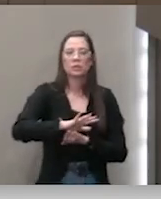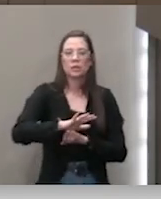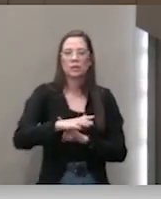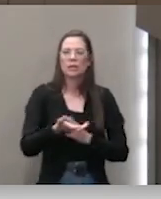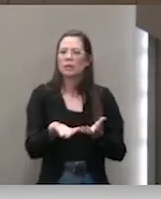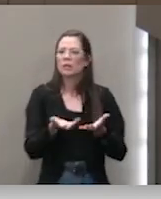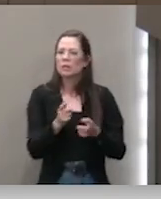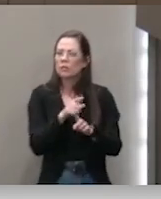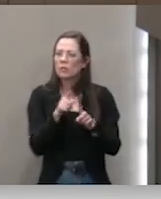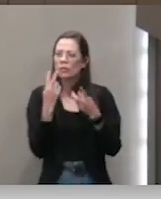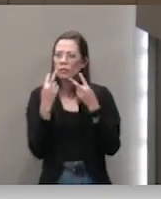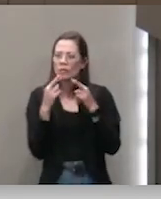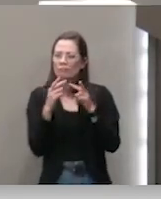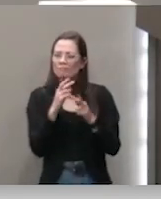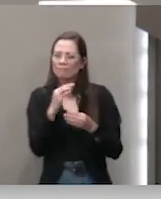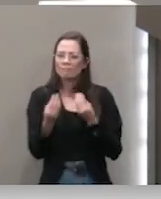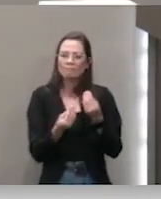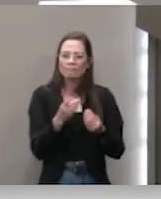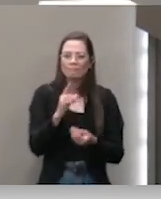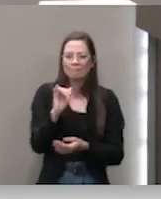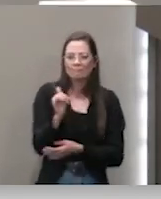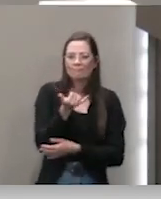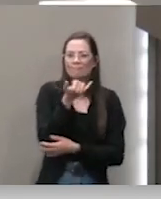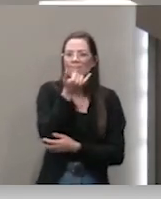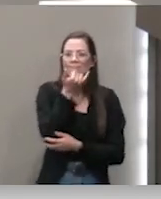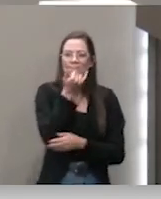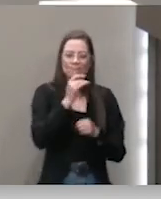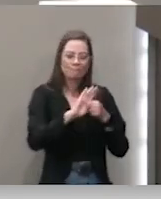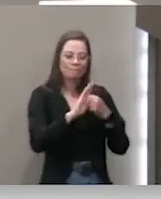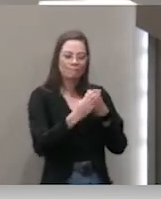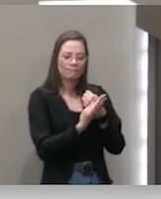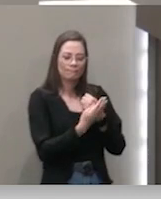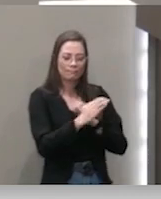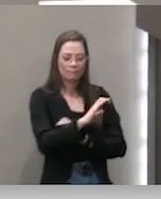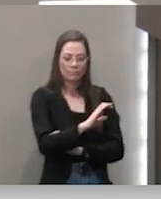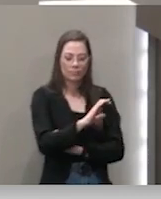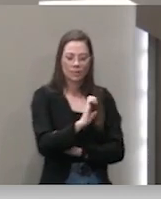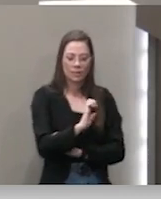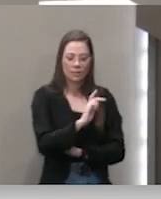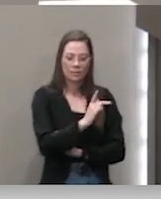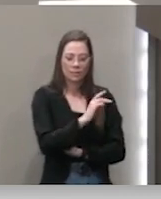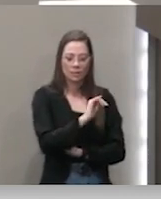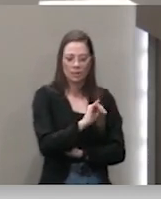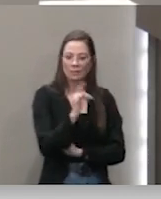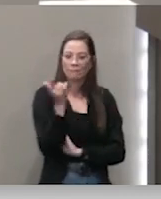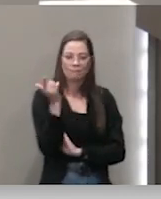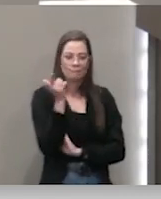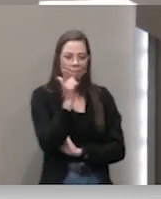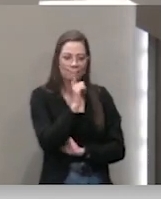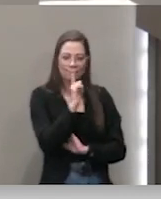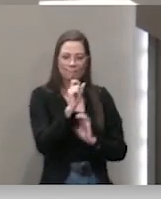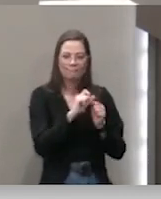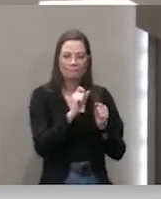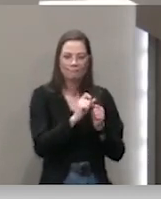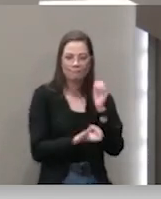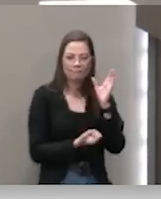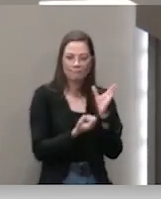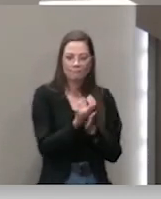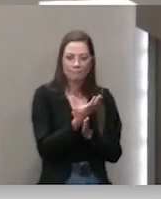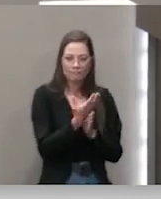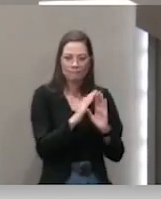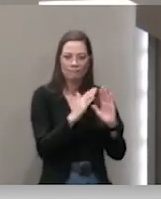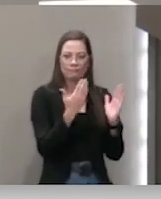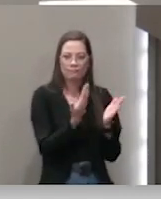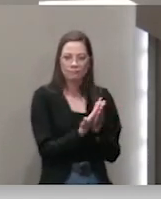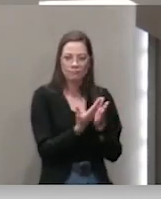vocês vissem a decepção do bairro SEC, como um todo, de não ter sido lá aprovada a escola cívica